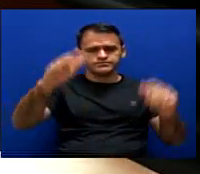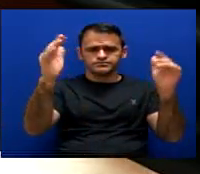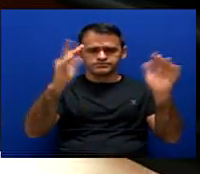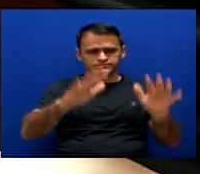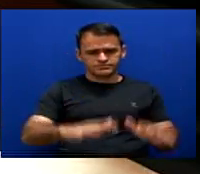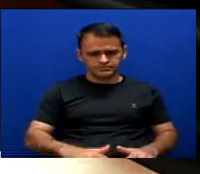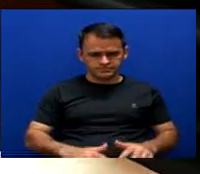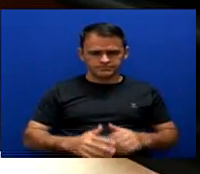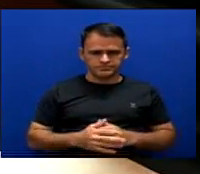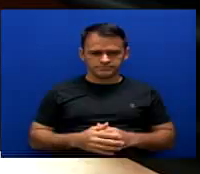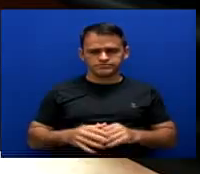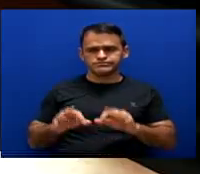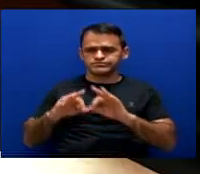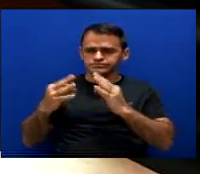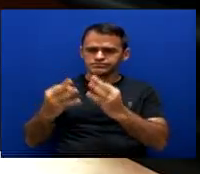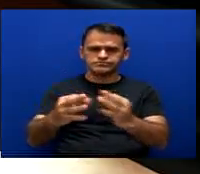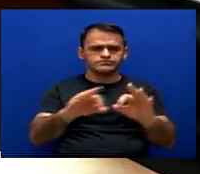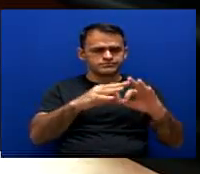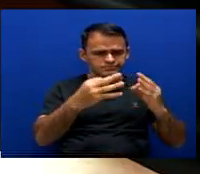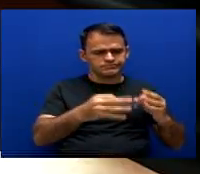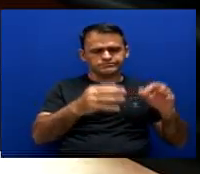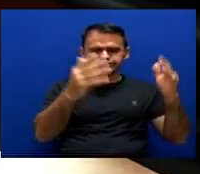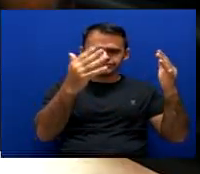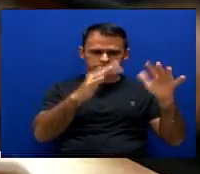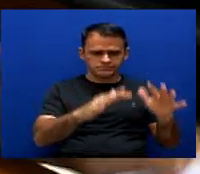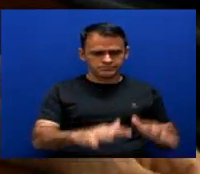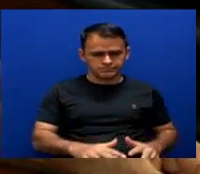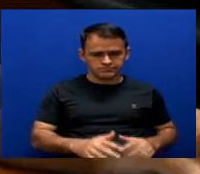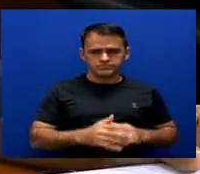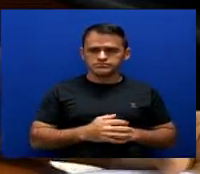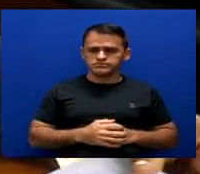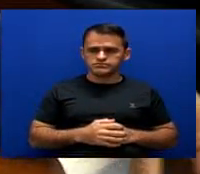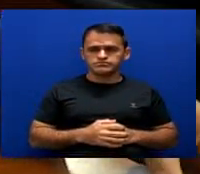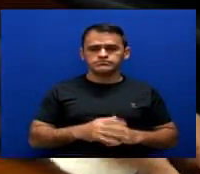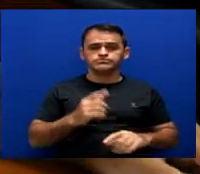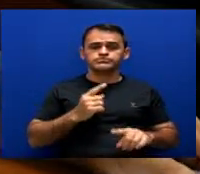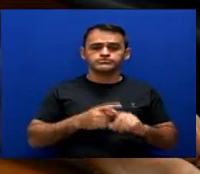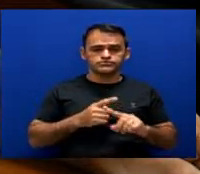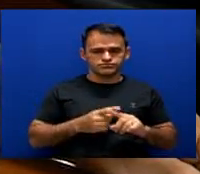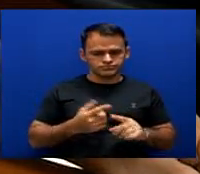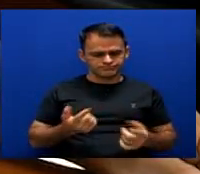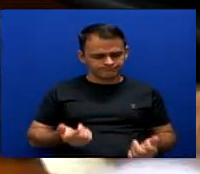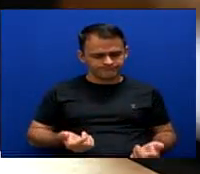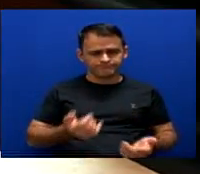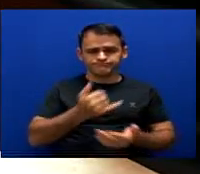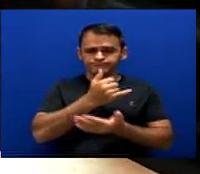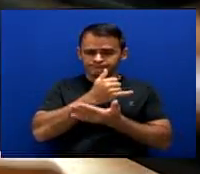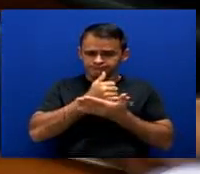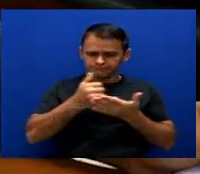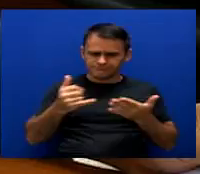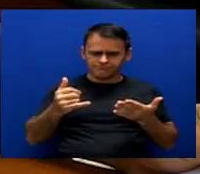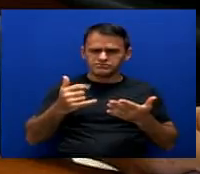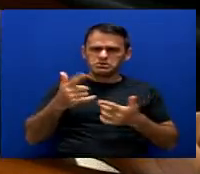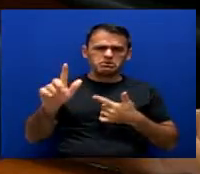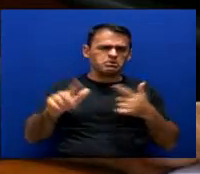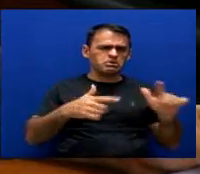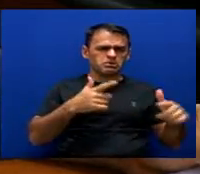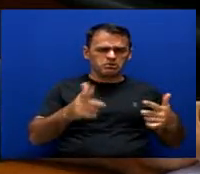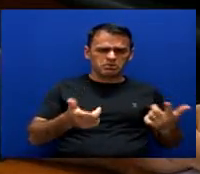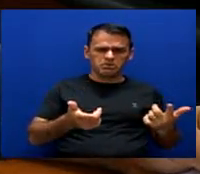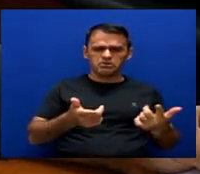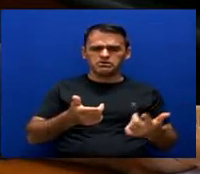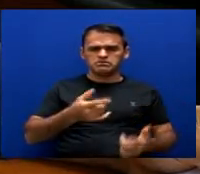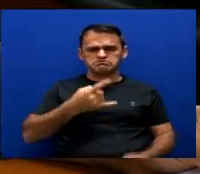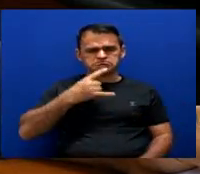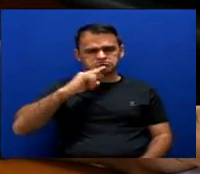está se arrebentando se degradando por causa do do maldito crack e outras drogas também até a cachaça